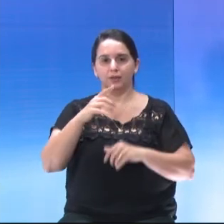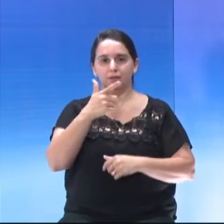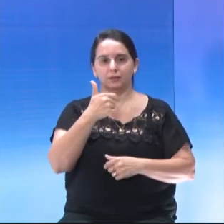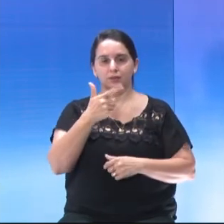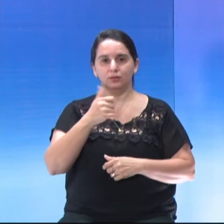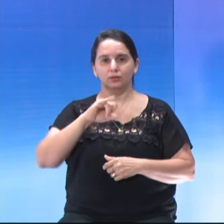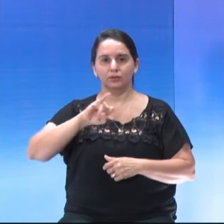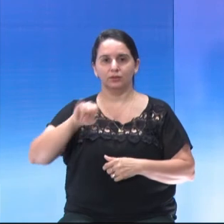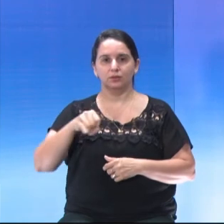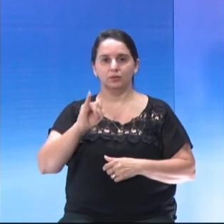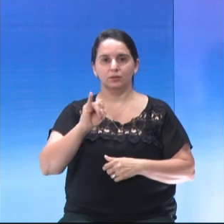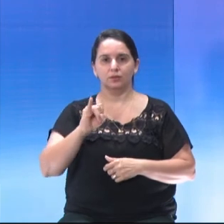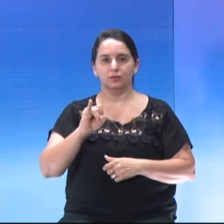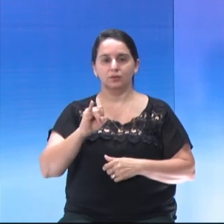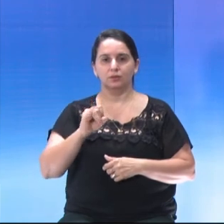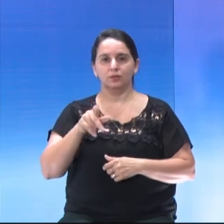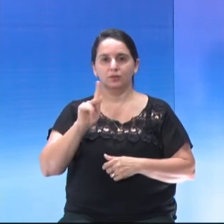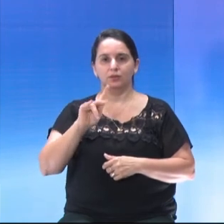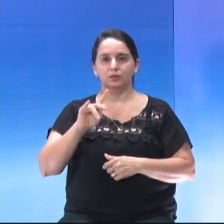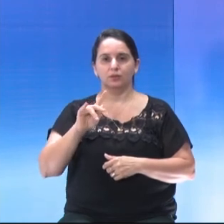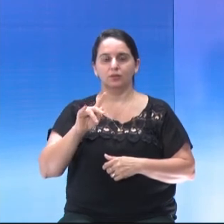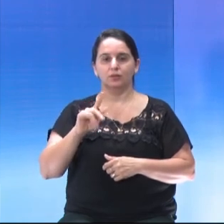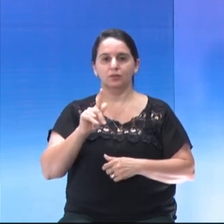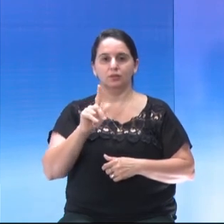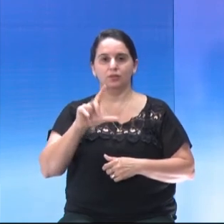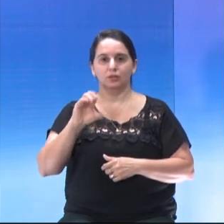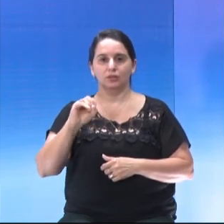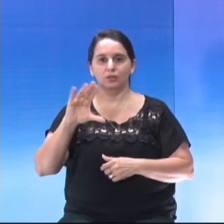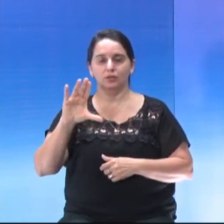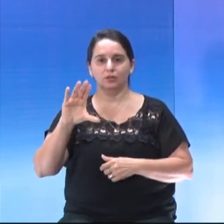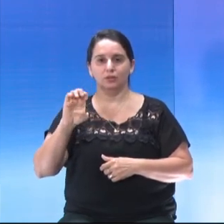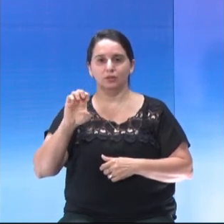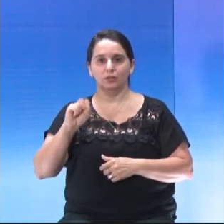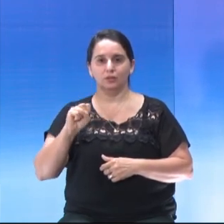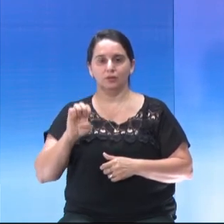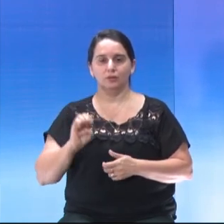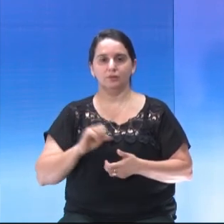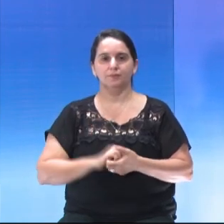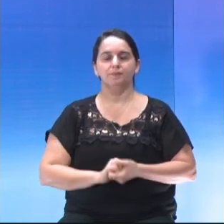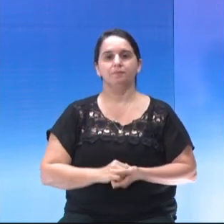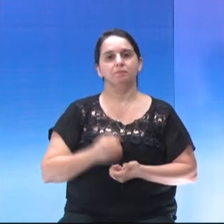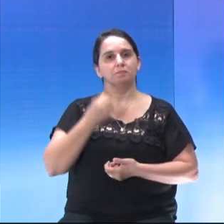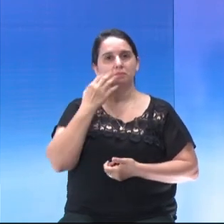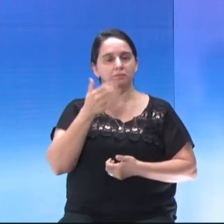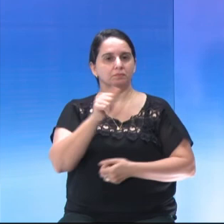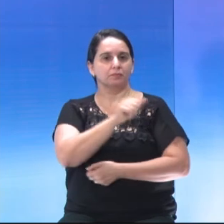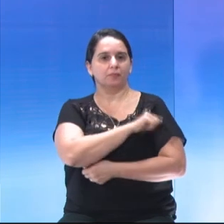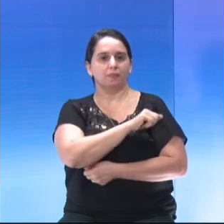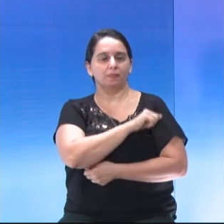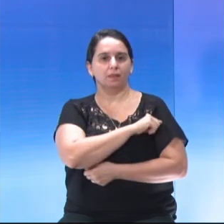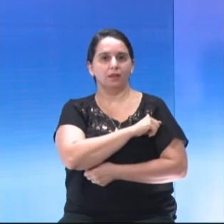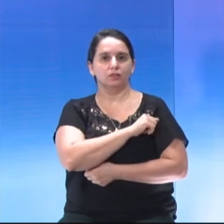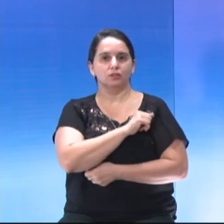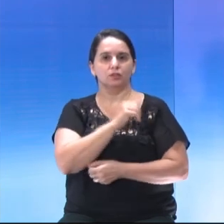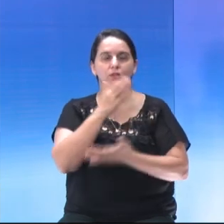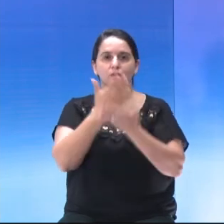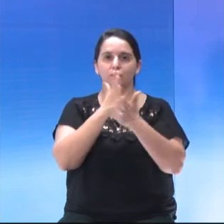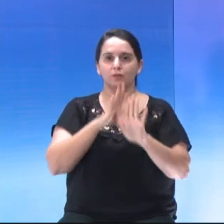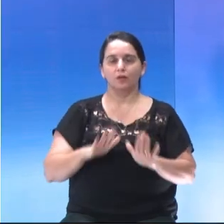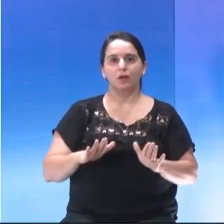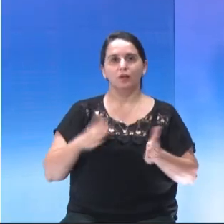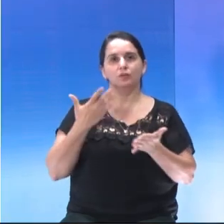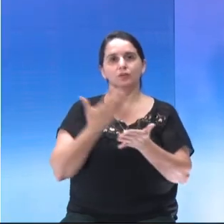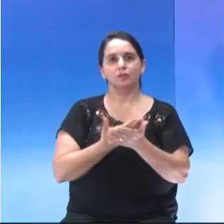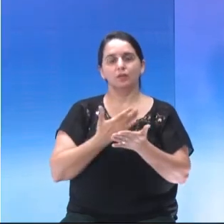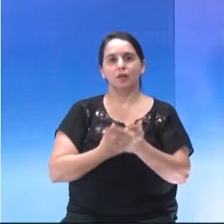libera 112 kJ de mol de glicose. Bem, estudantes, chegamos aqui